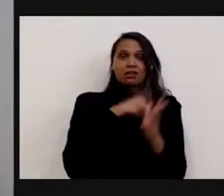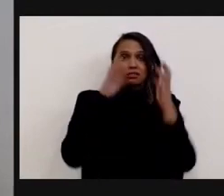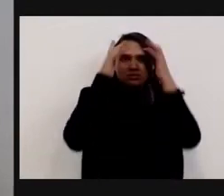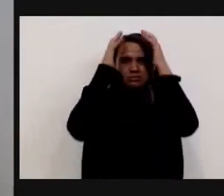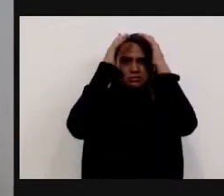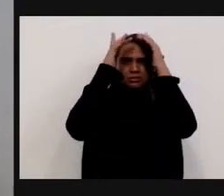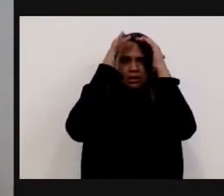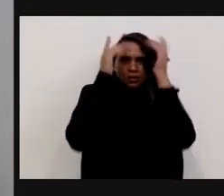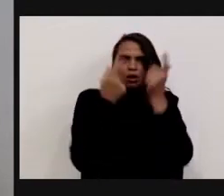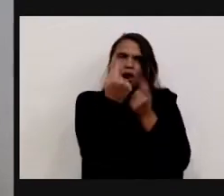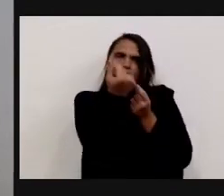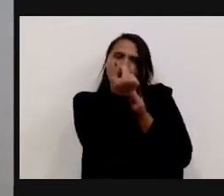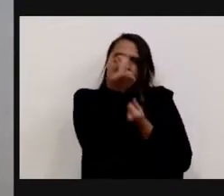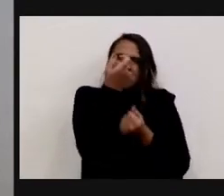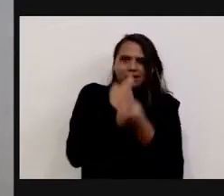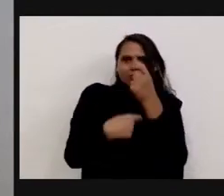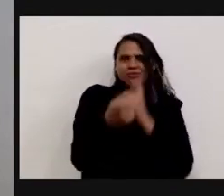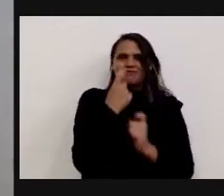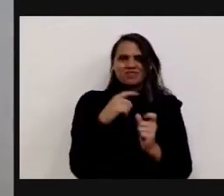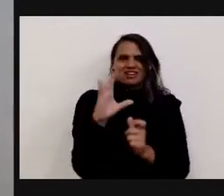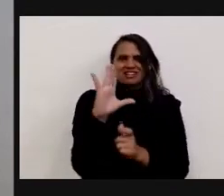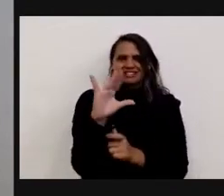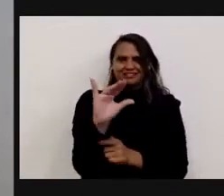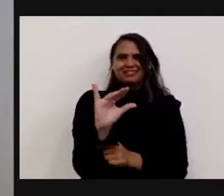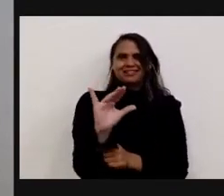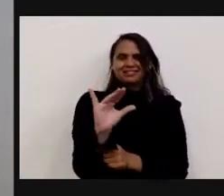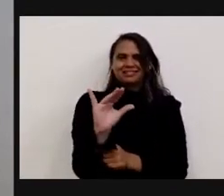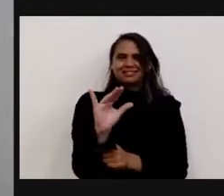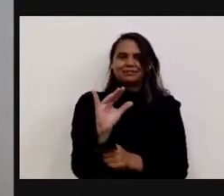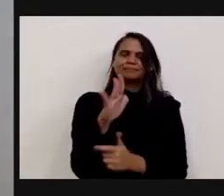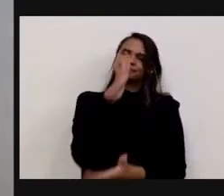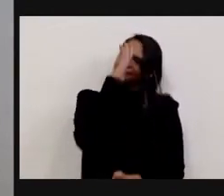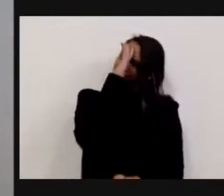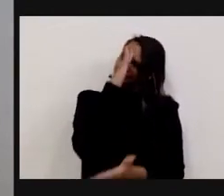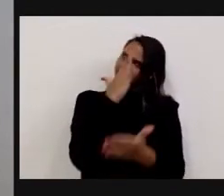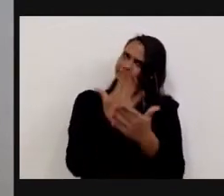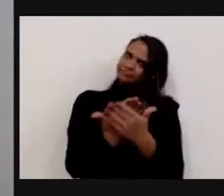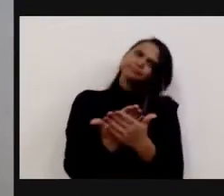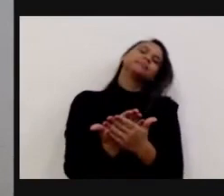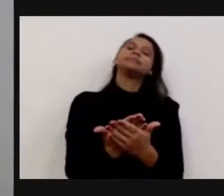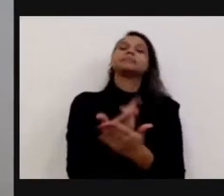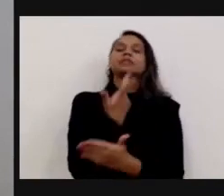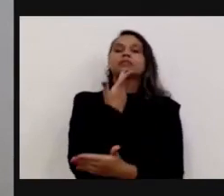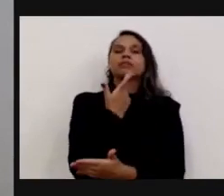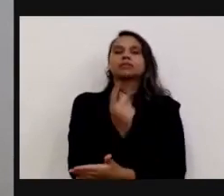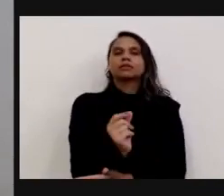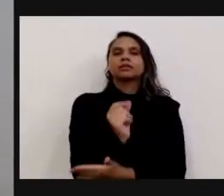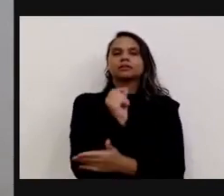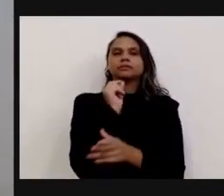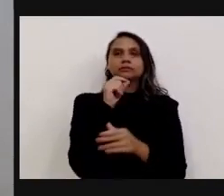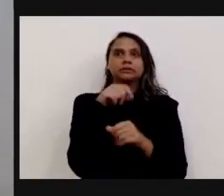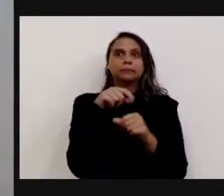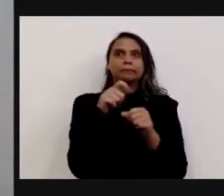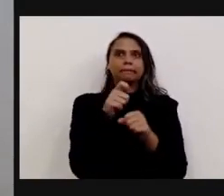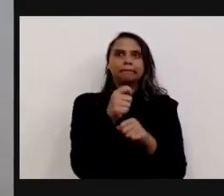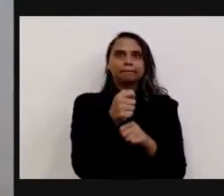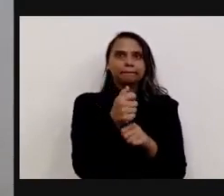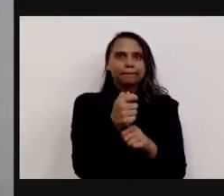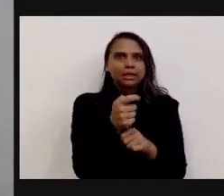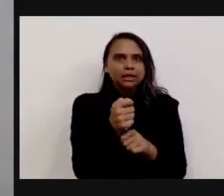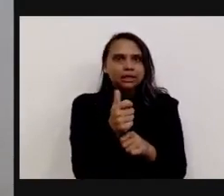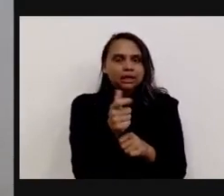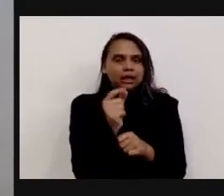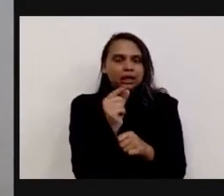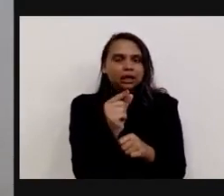ele é um neuroconomista neurociência da confiança e aí ele fala que ações elas são